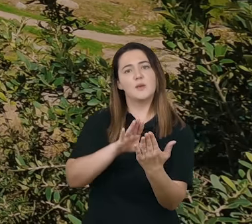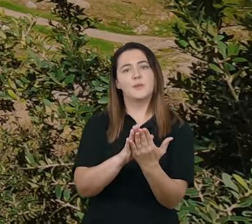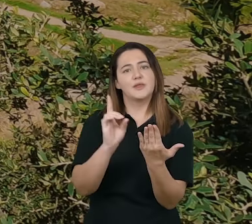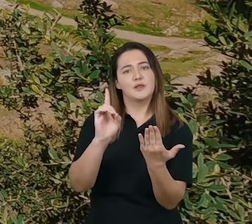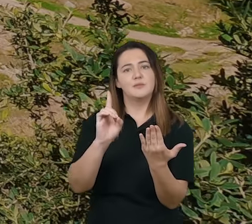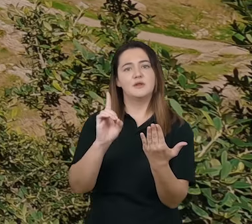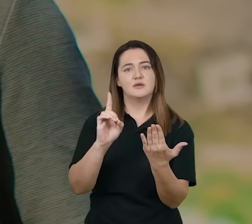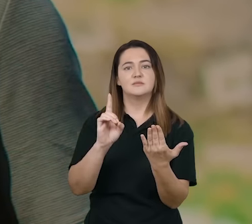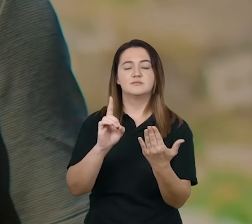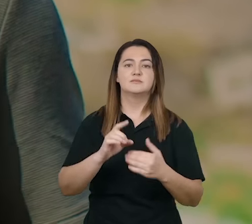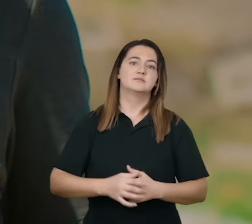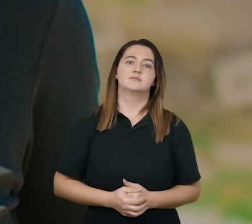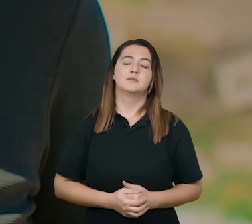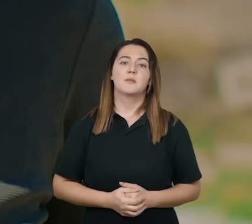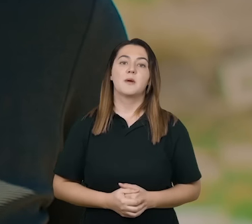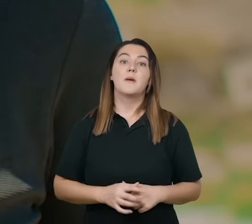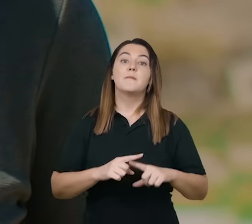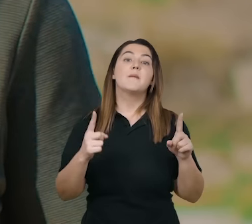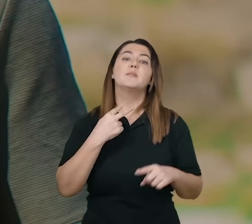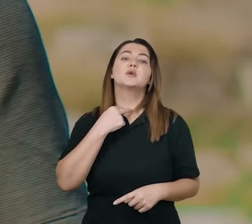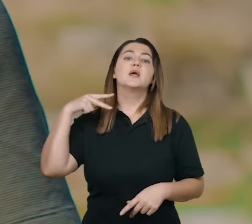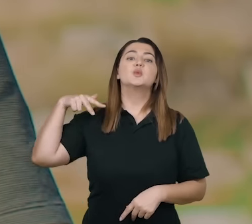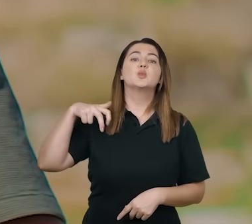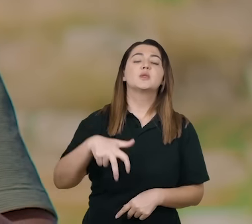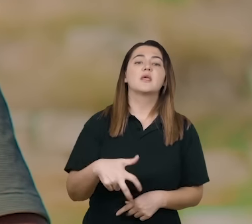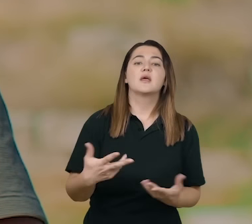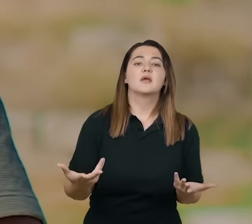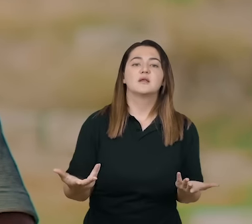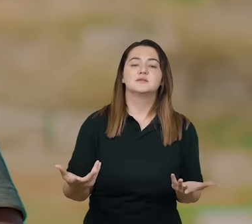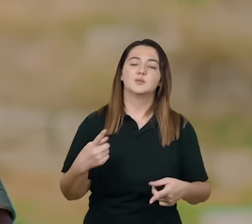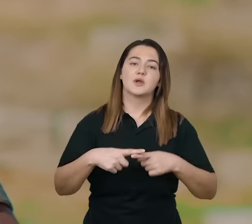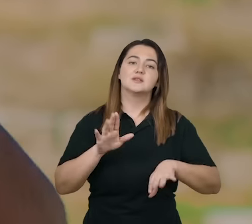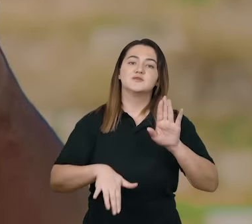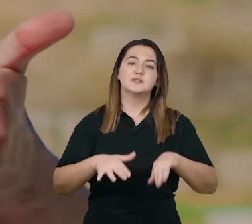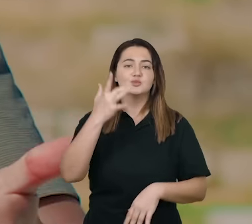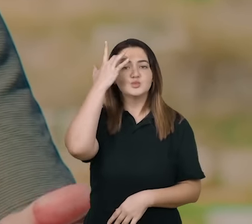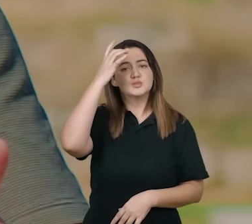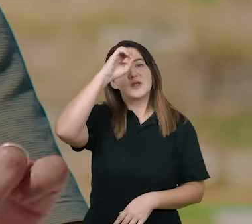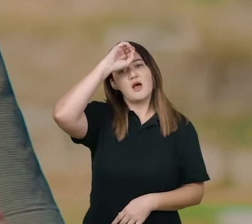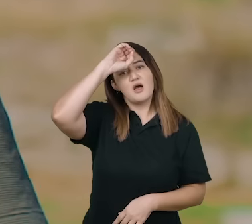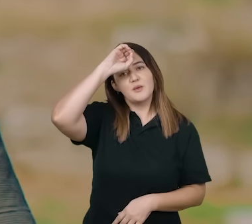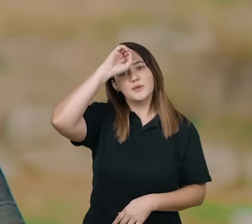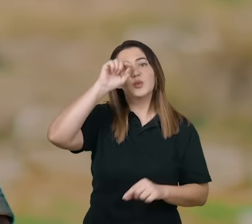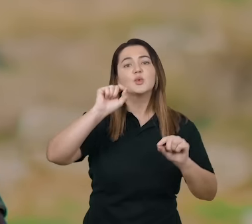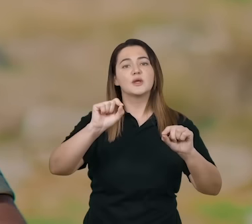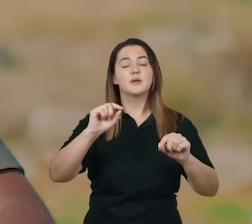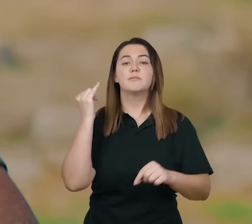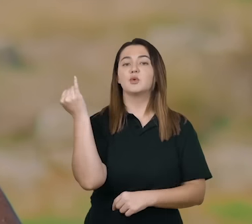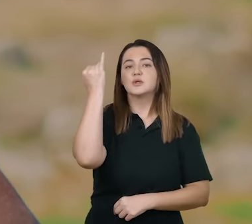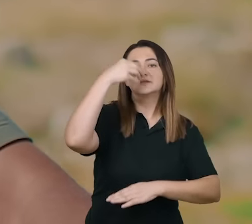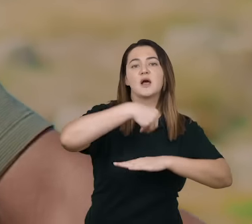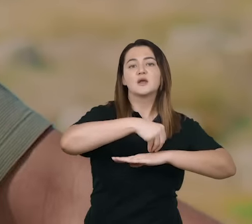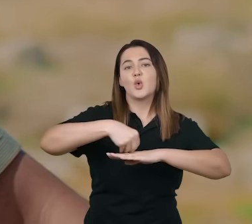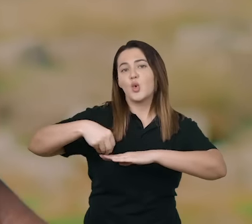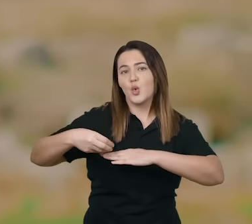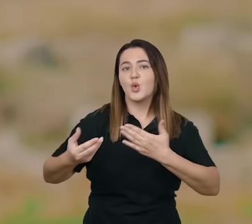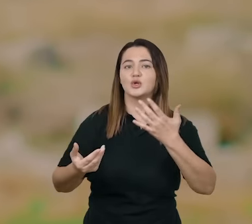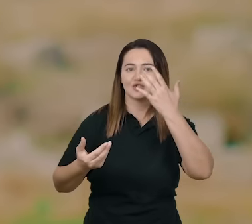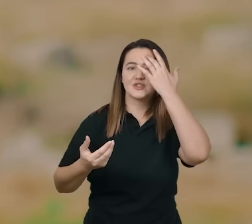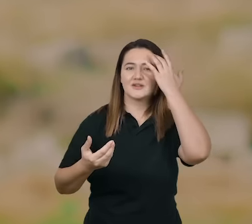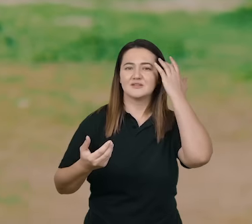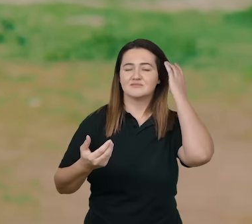lá embaixo. Por que as pessoas não descem aqui? Talvez porque não saibam a importância arqueológica que tem esse